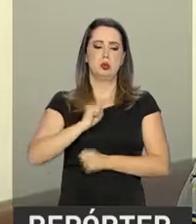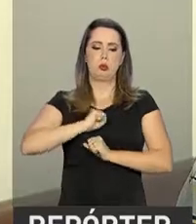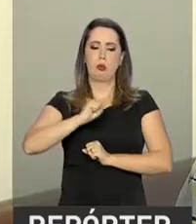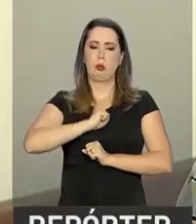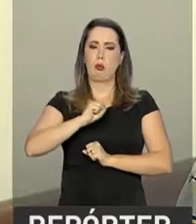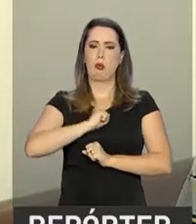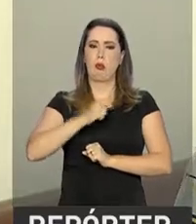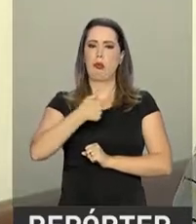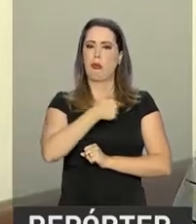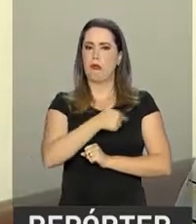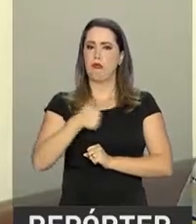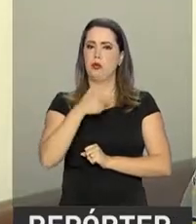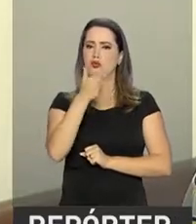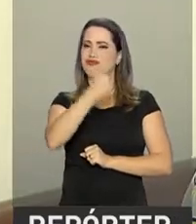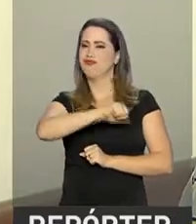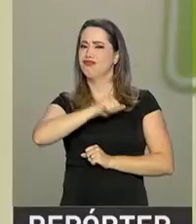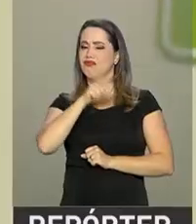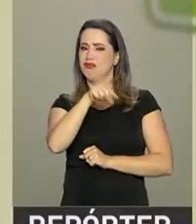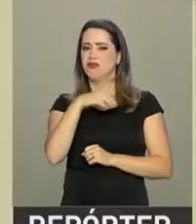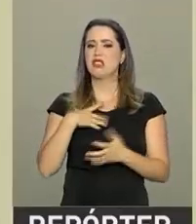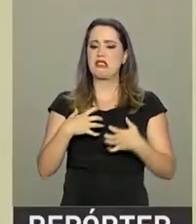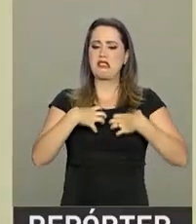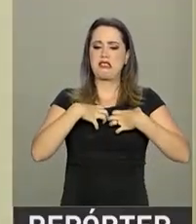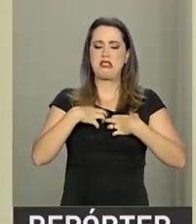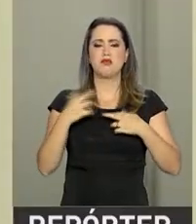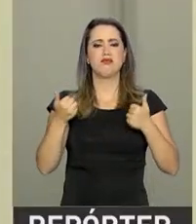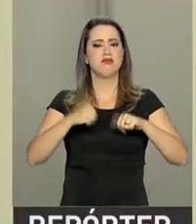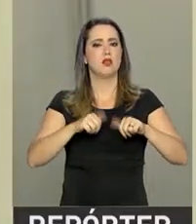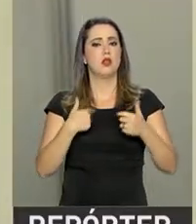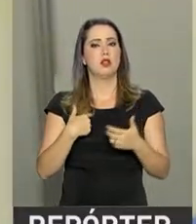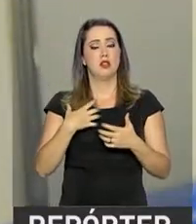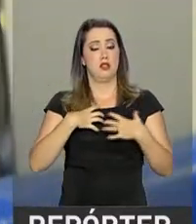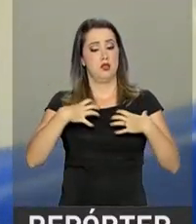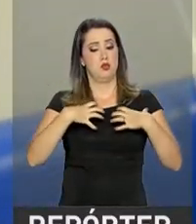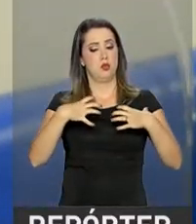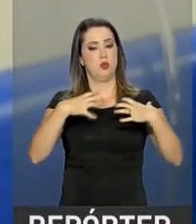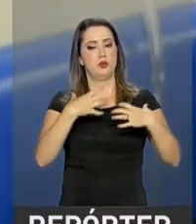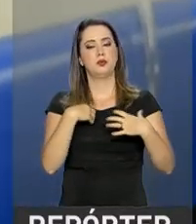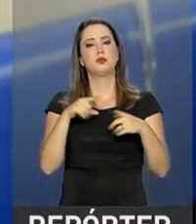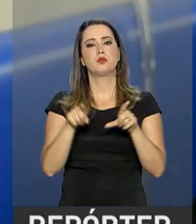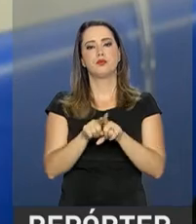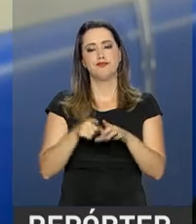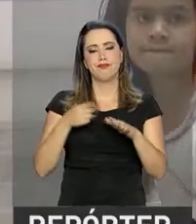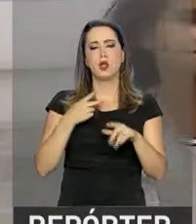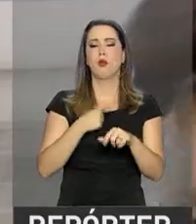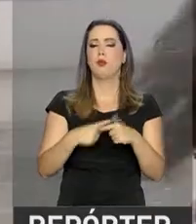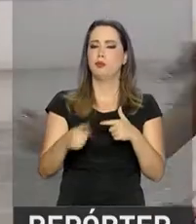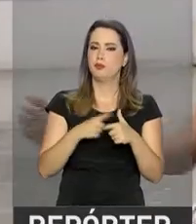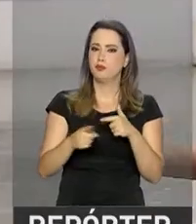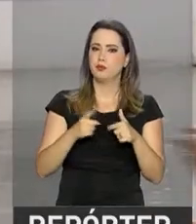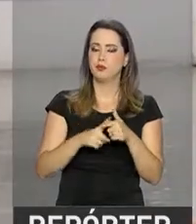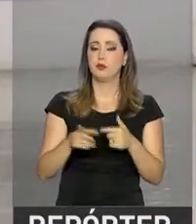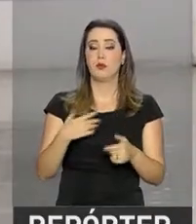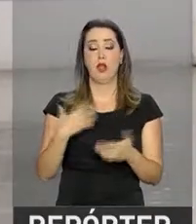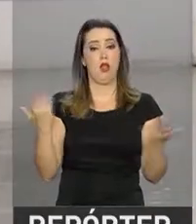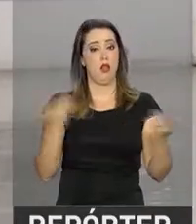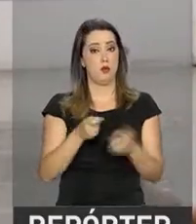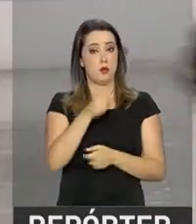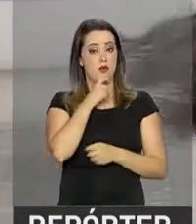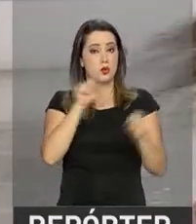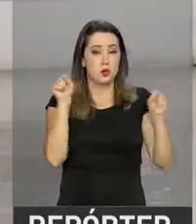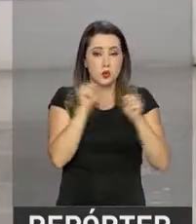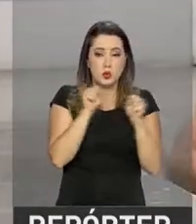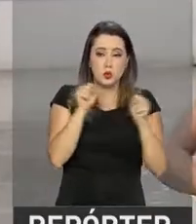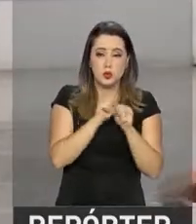peito são os principais sintomas dessa inflamação crônica das vias respiratórias no inverno os sintomas